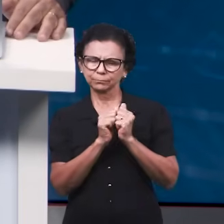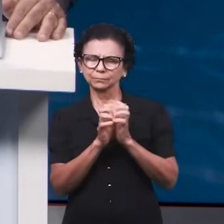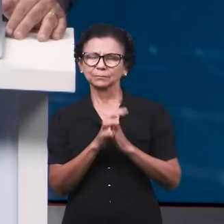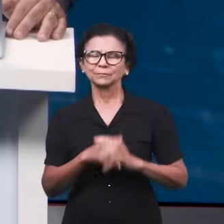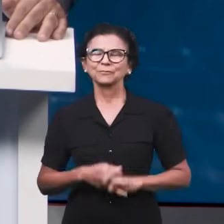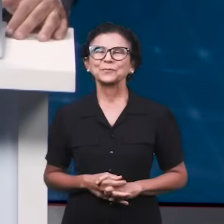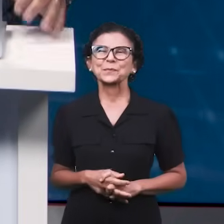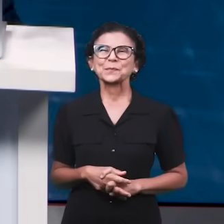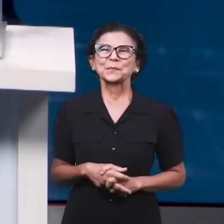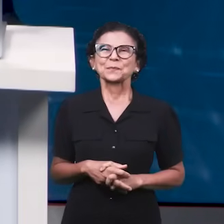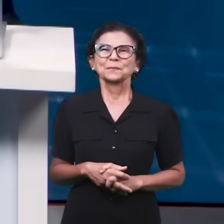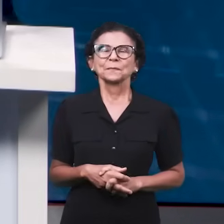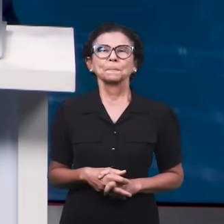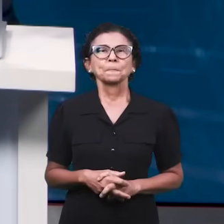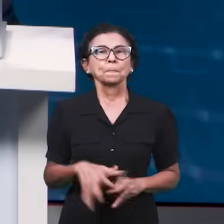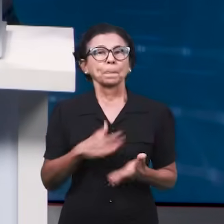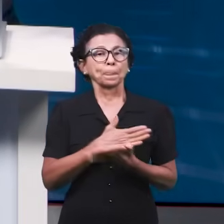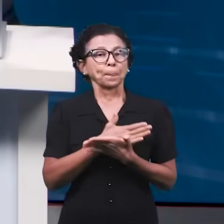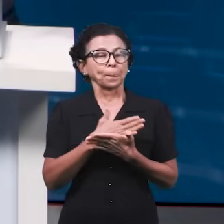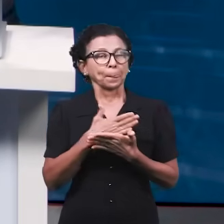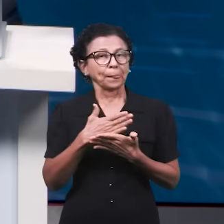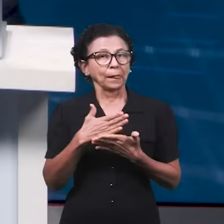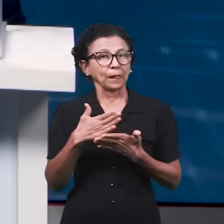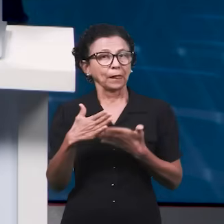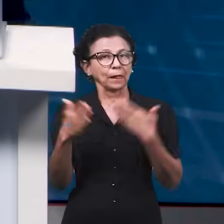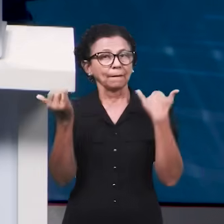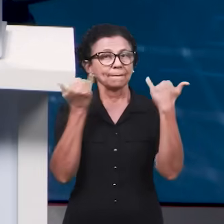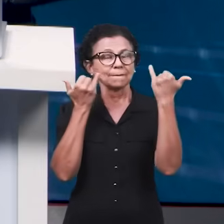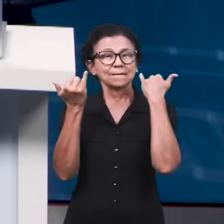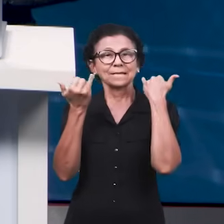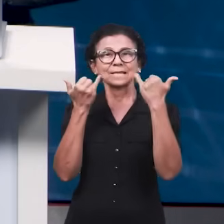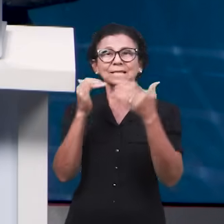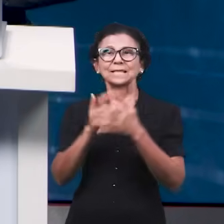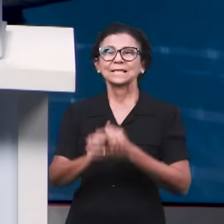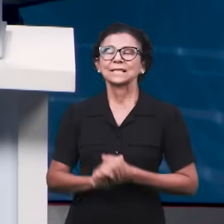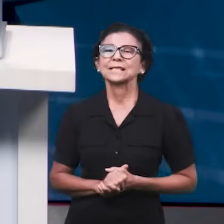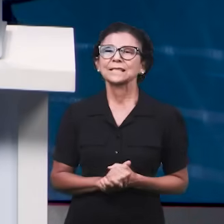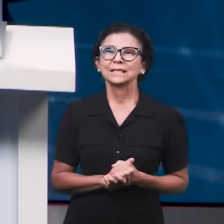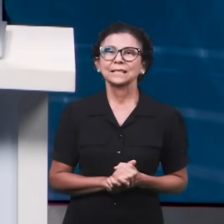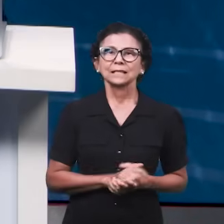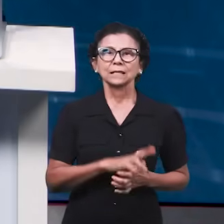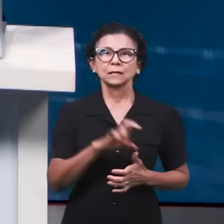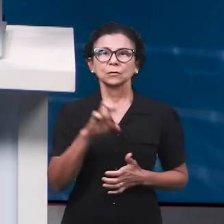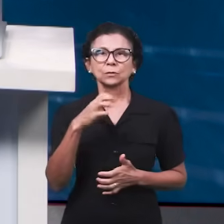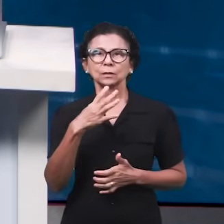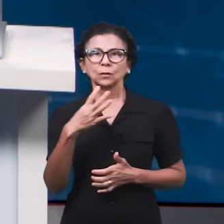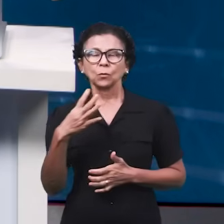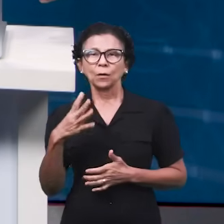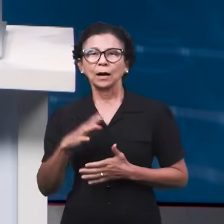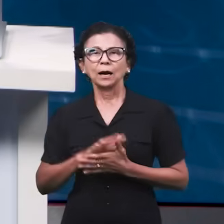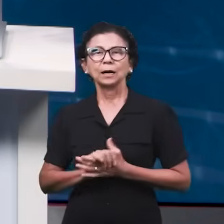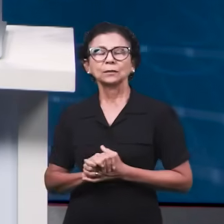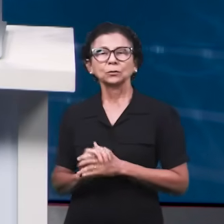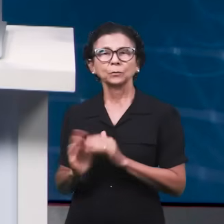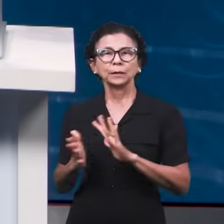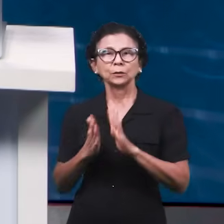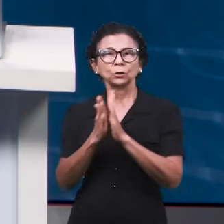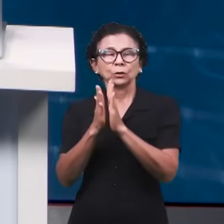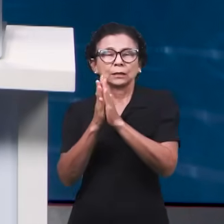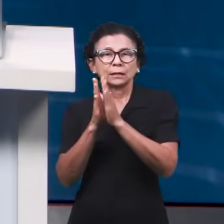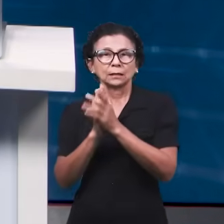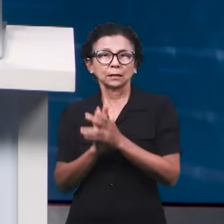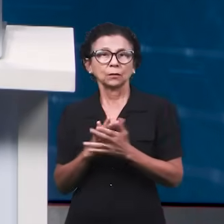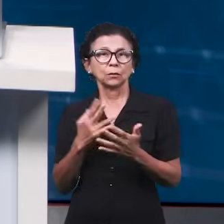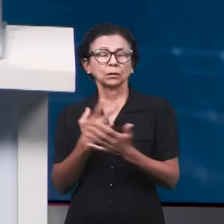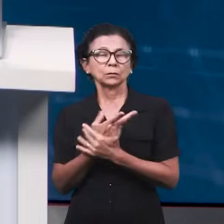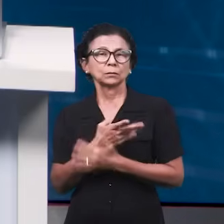né? E vamos entrar com as nossas notícias. Vamos falar sobre o 74º Café Nacional de Oração que aconteceu